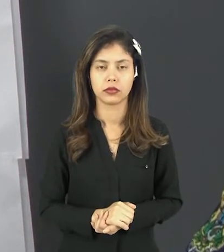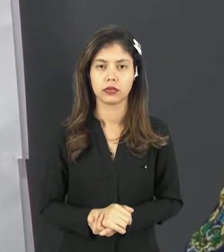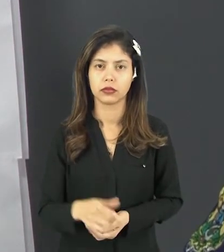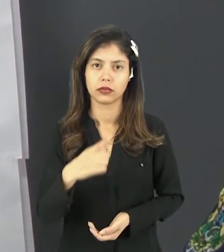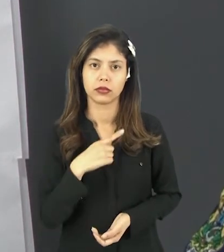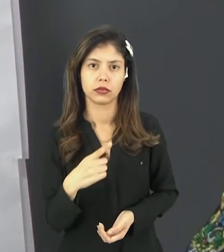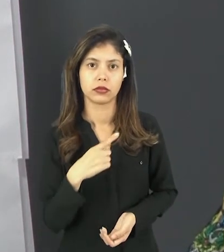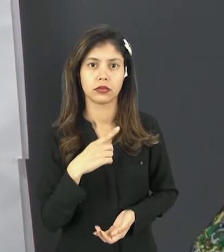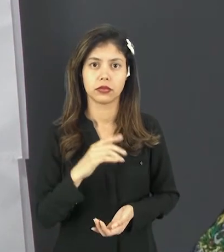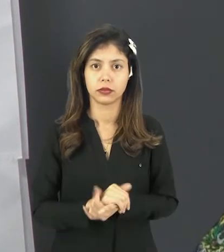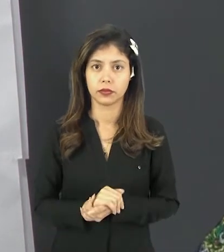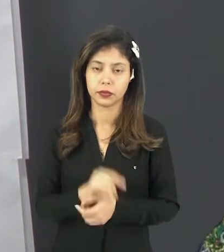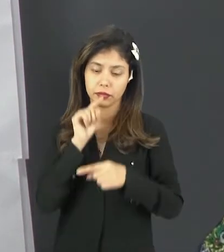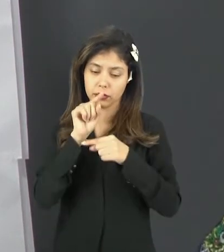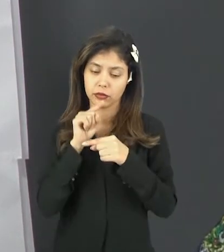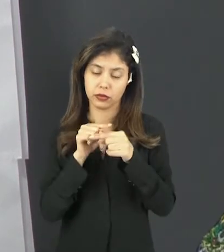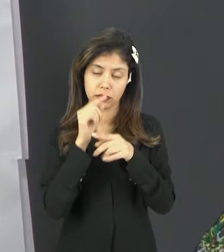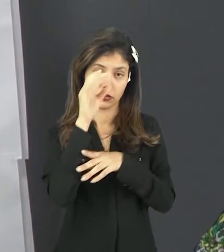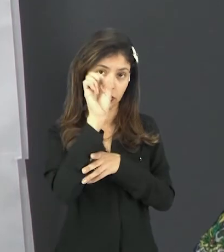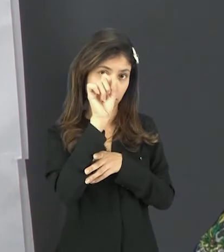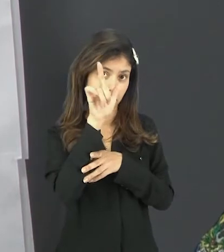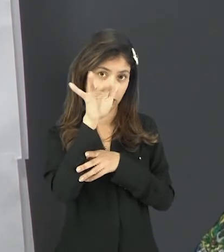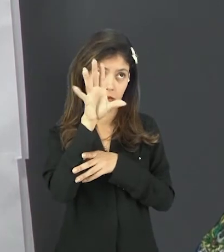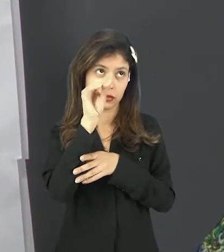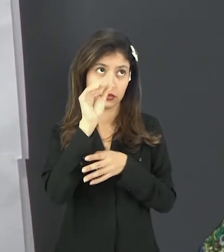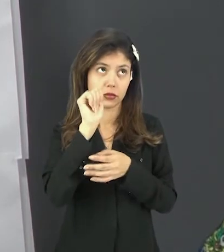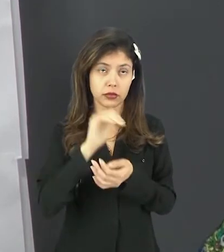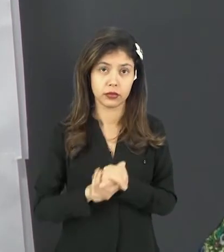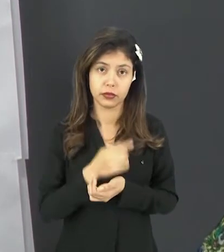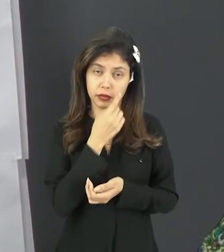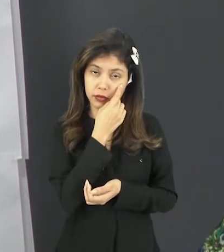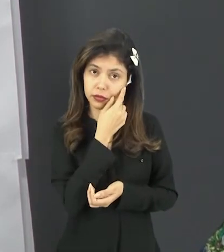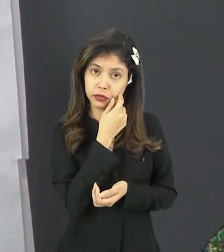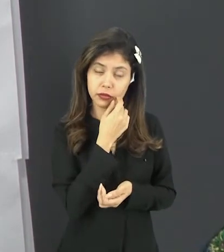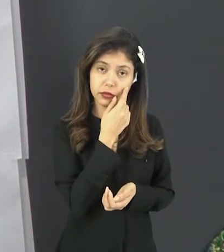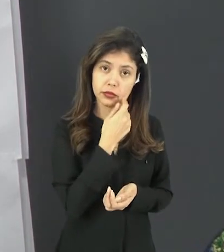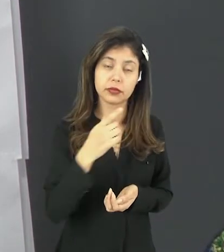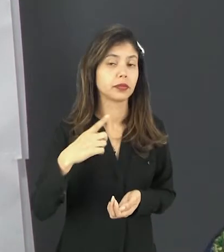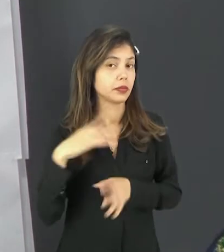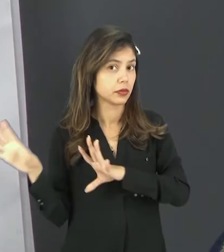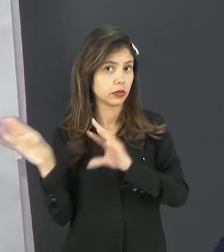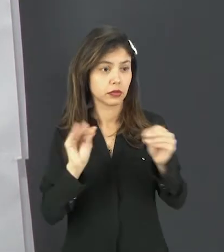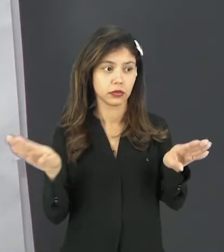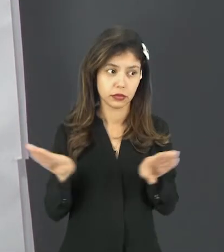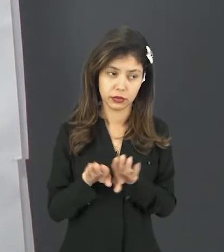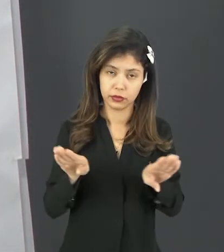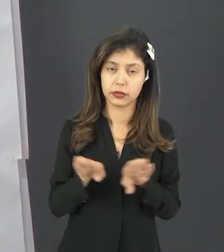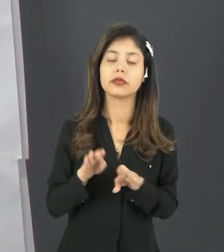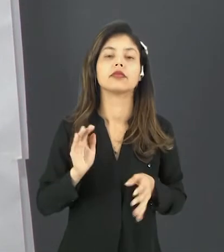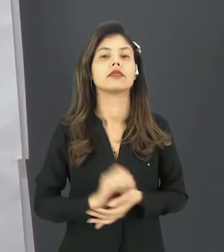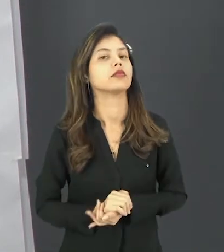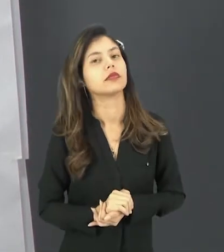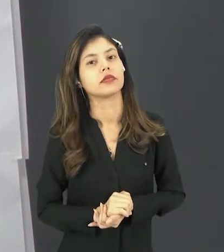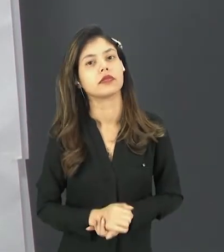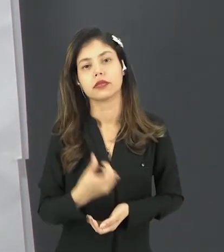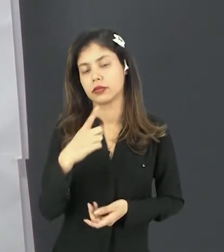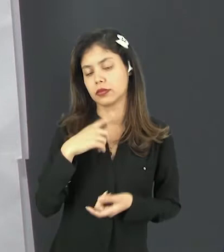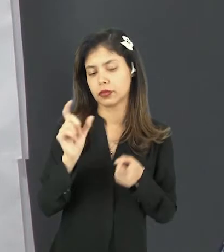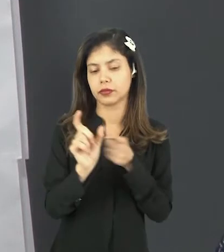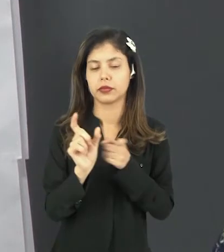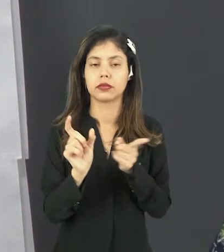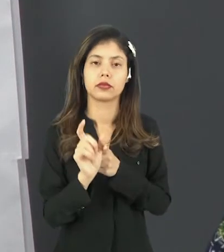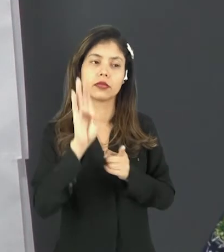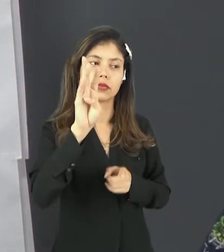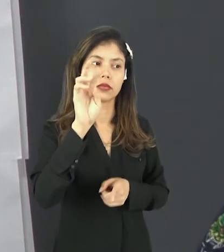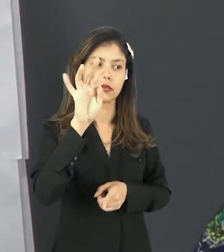Ela tem a divisão silábica, que é uma informação importante que o dicionário ele nos traz também, tá? Então, tem a palavra